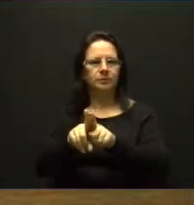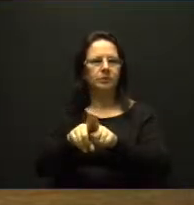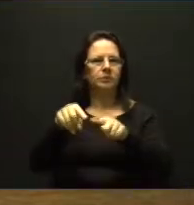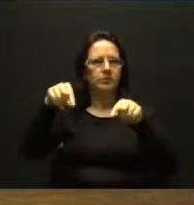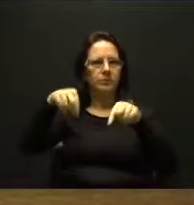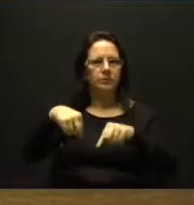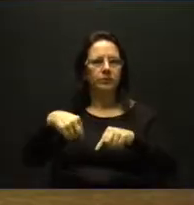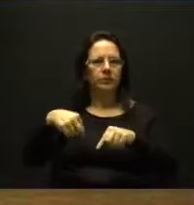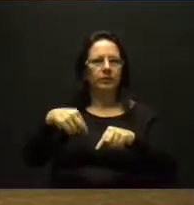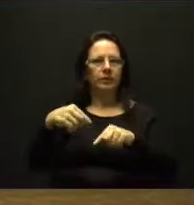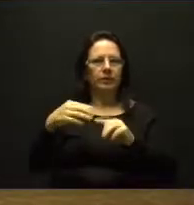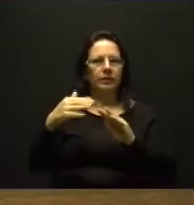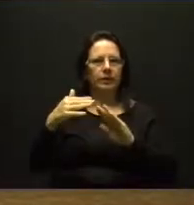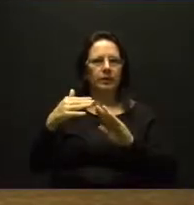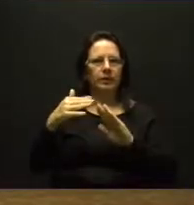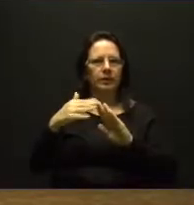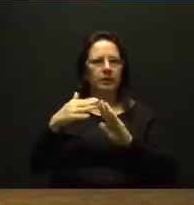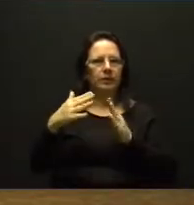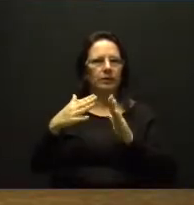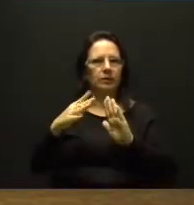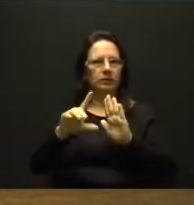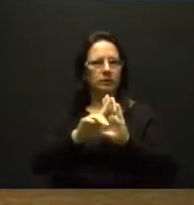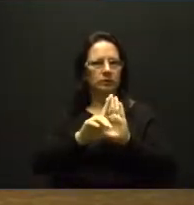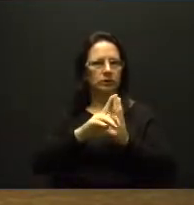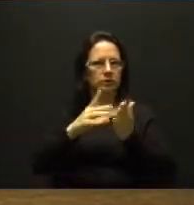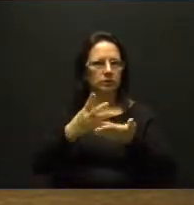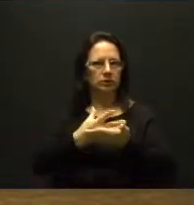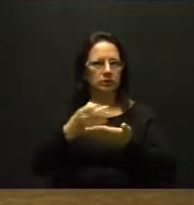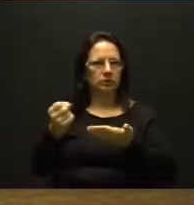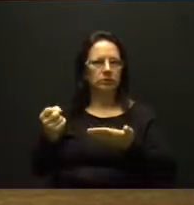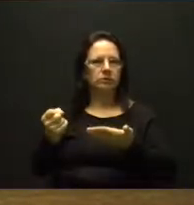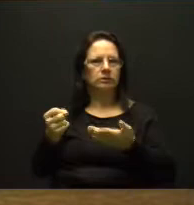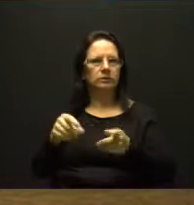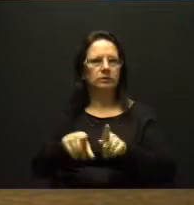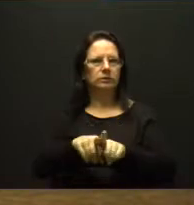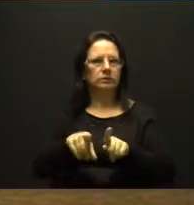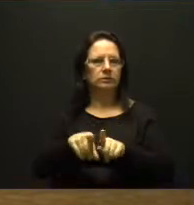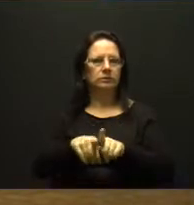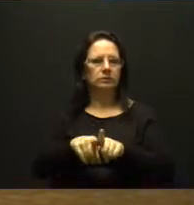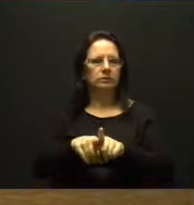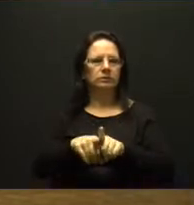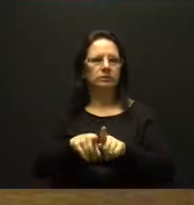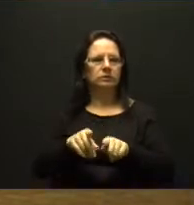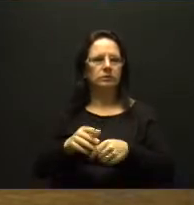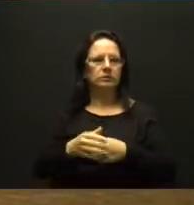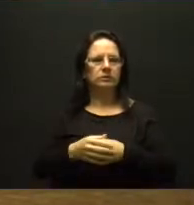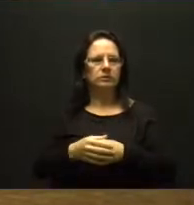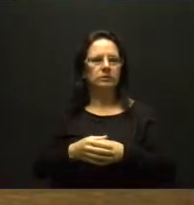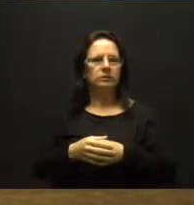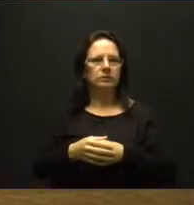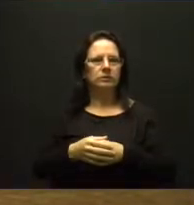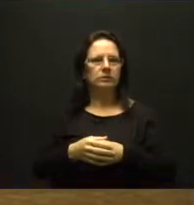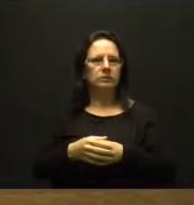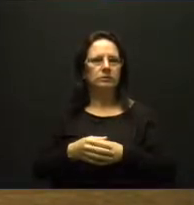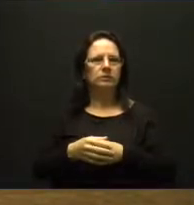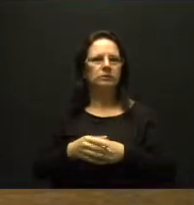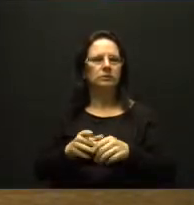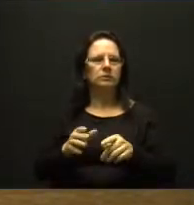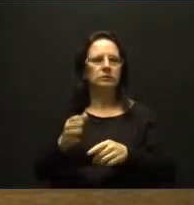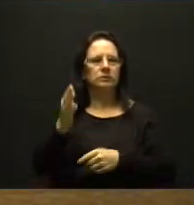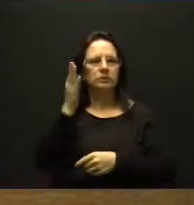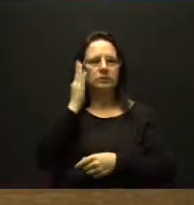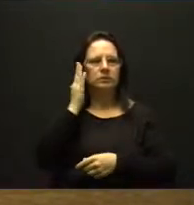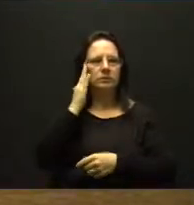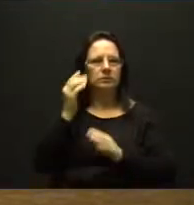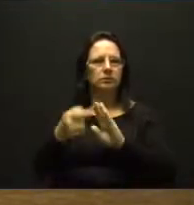nesta casa sabemos que é um paliativo nobre vereador agnaldo até porque como vossa excelência aqui